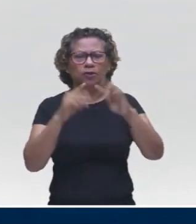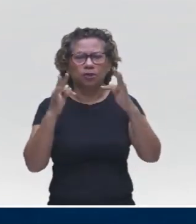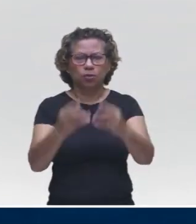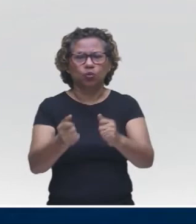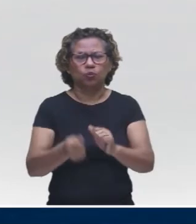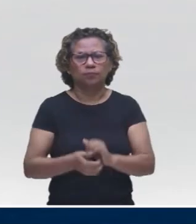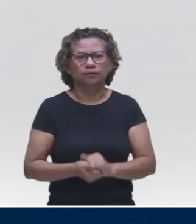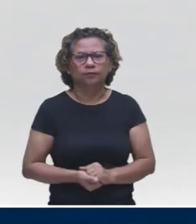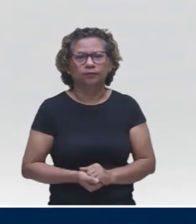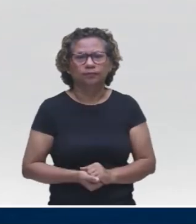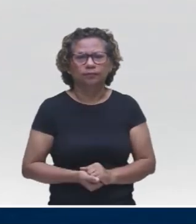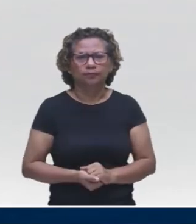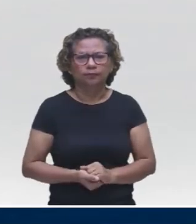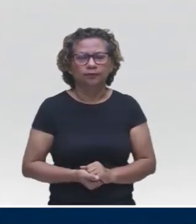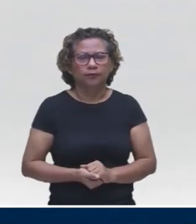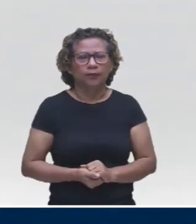ter